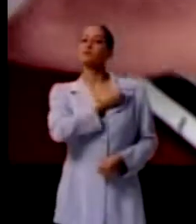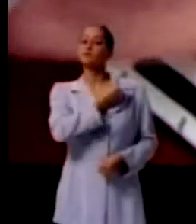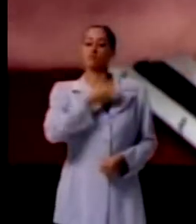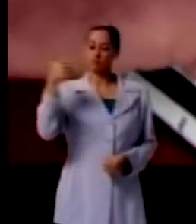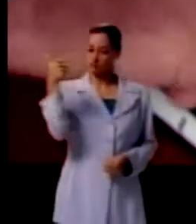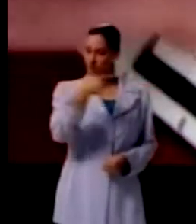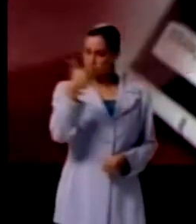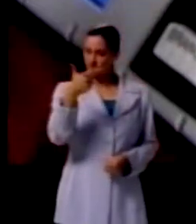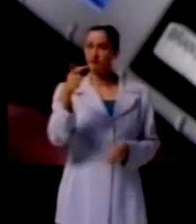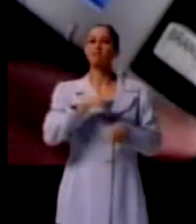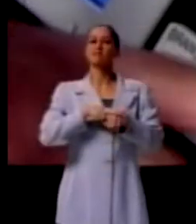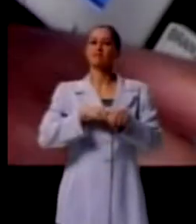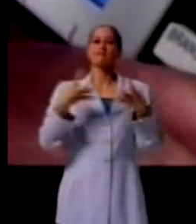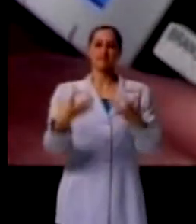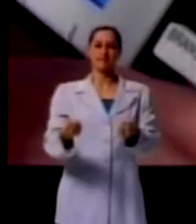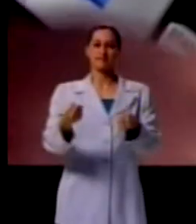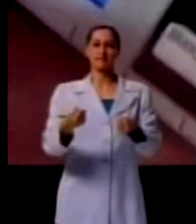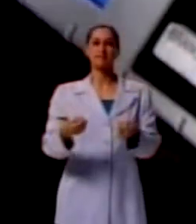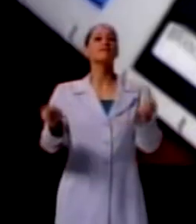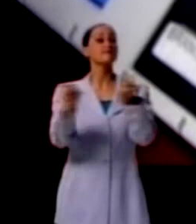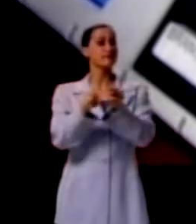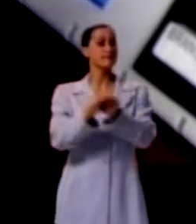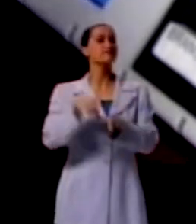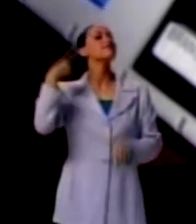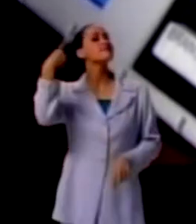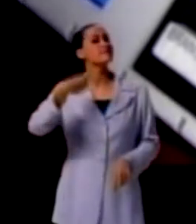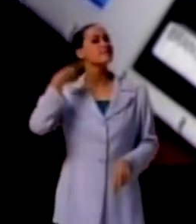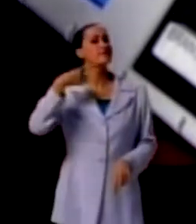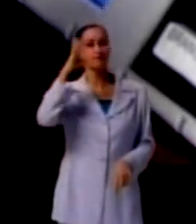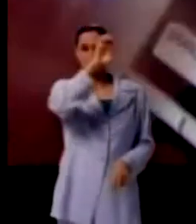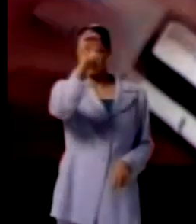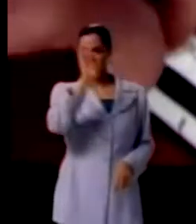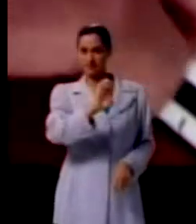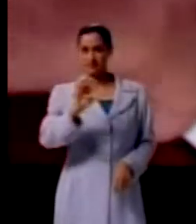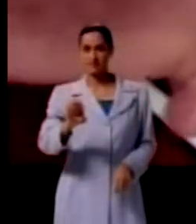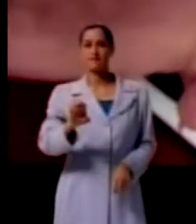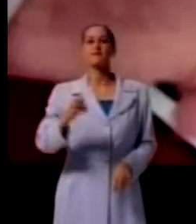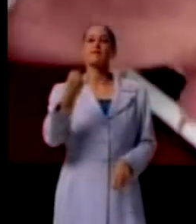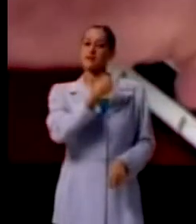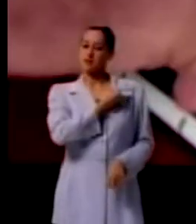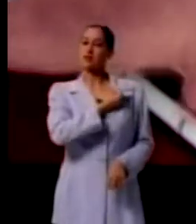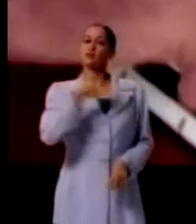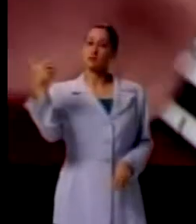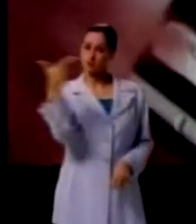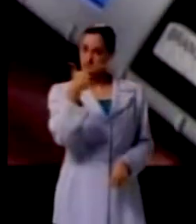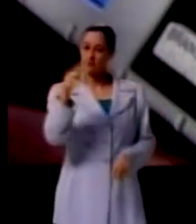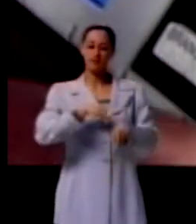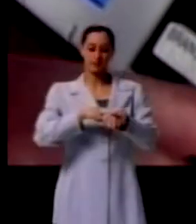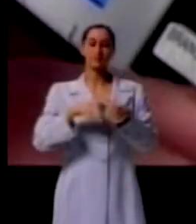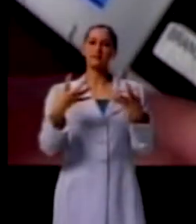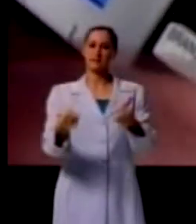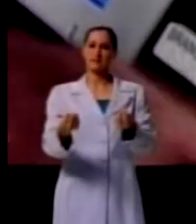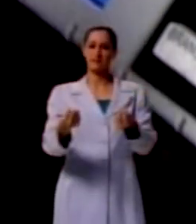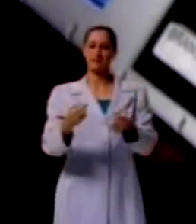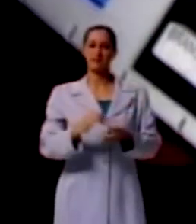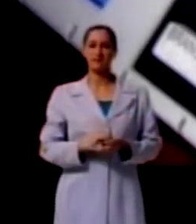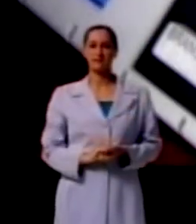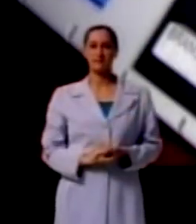tecla 22 e confirma. Para deputado estadual, tecla 22 e confirma.